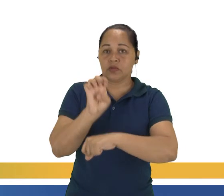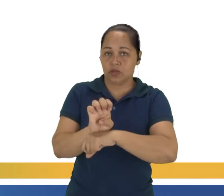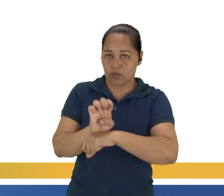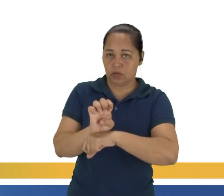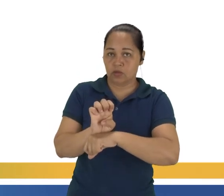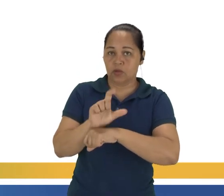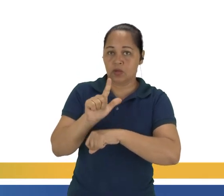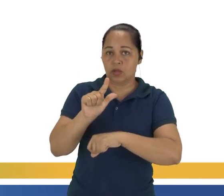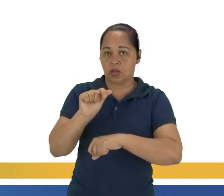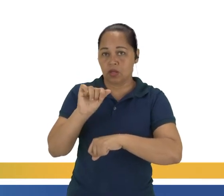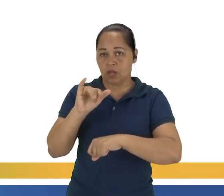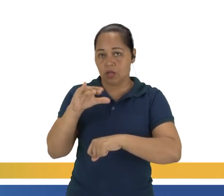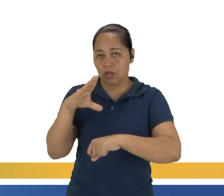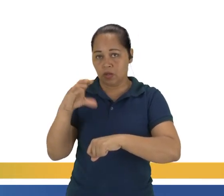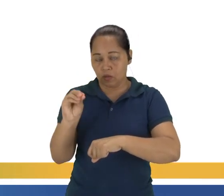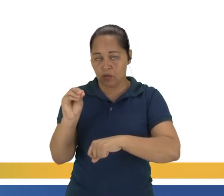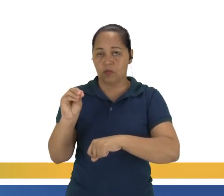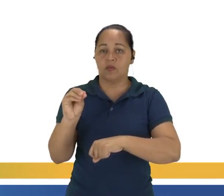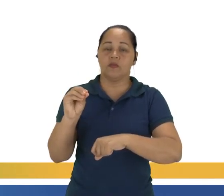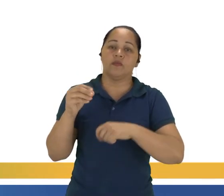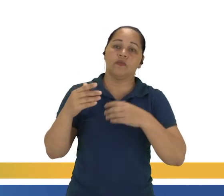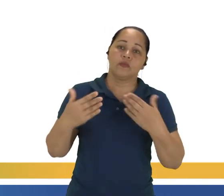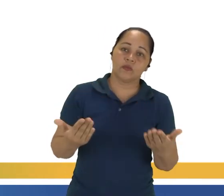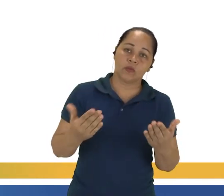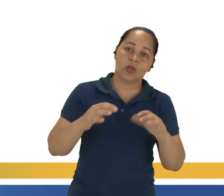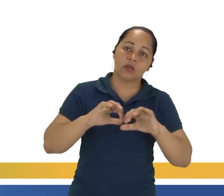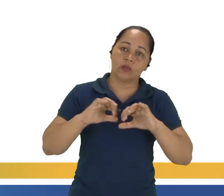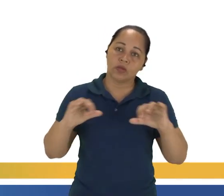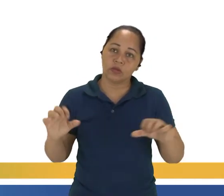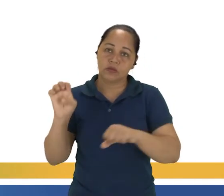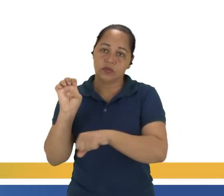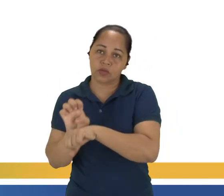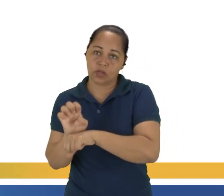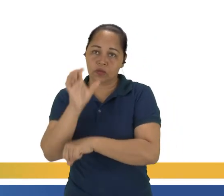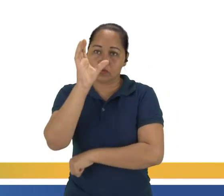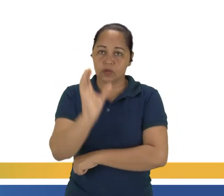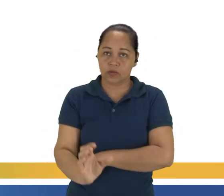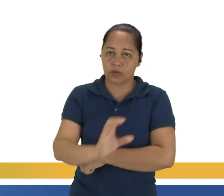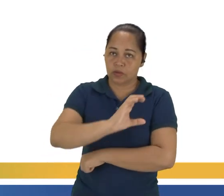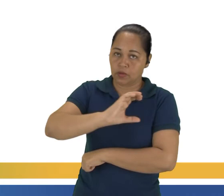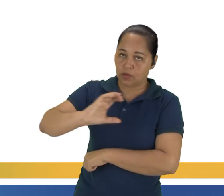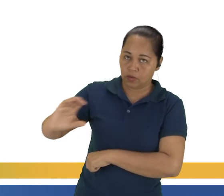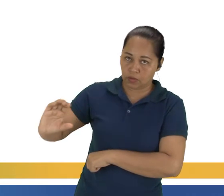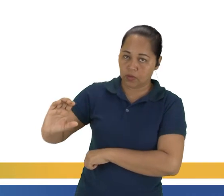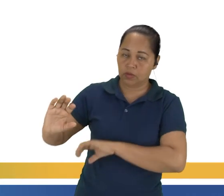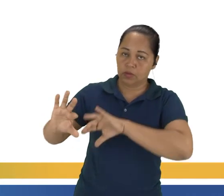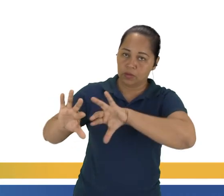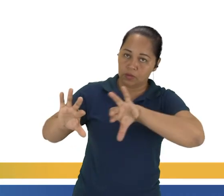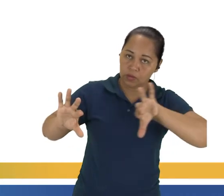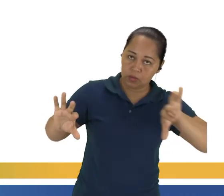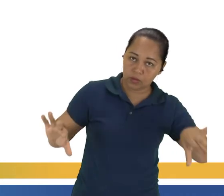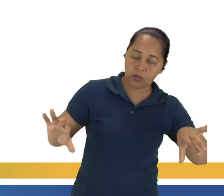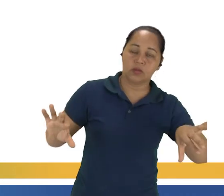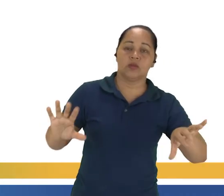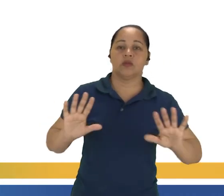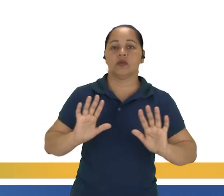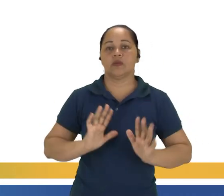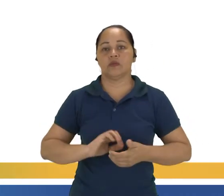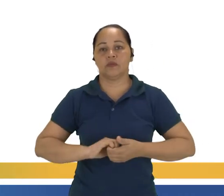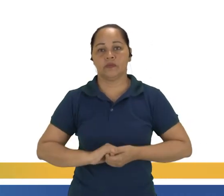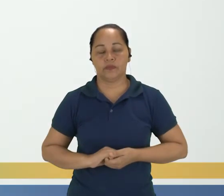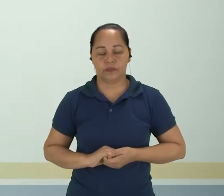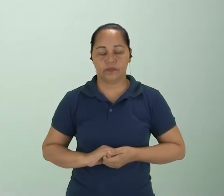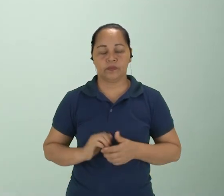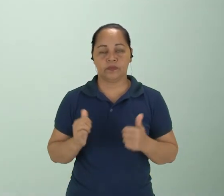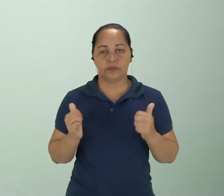vai ser criado a partir daí. A separação entre Estado e Igreja. A Igreja vai ficar no seu local e o Estado vai tomar de conta das suas